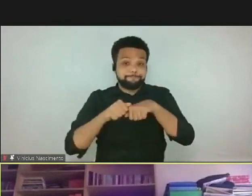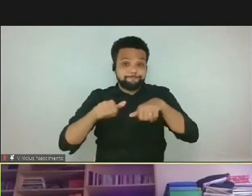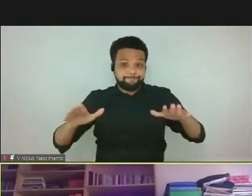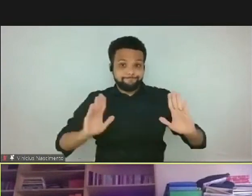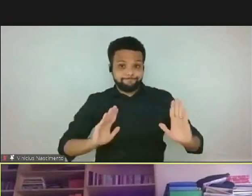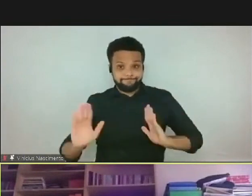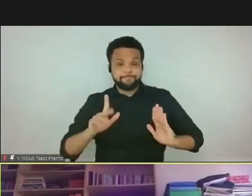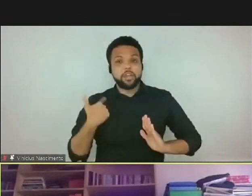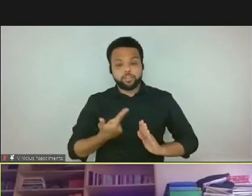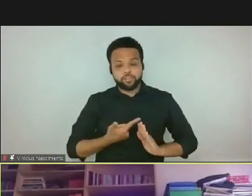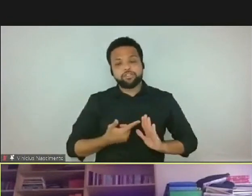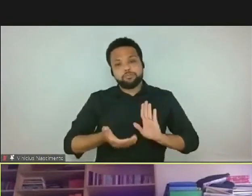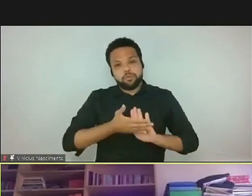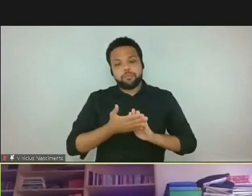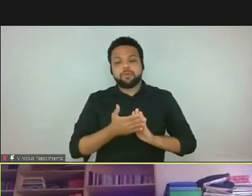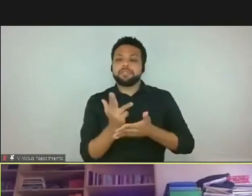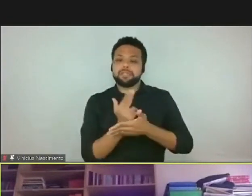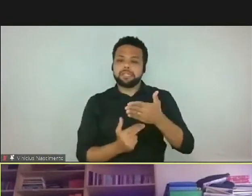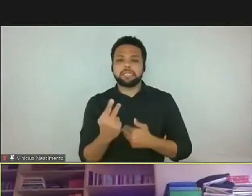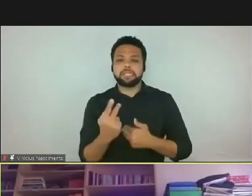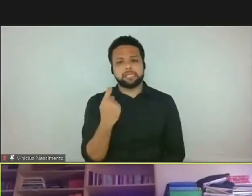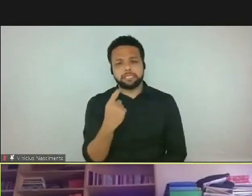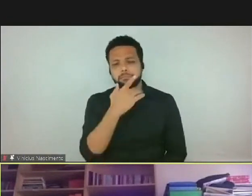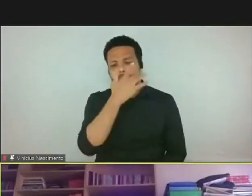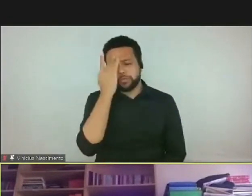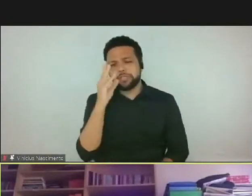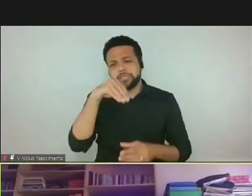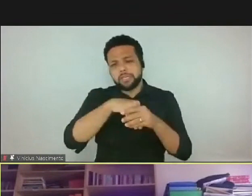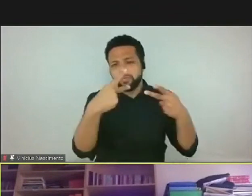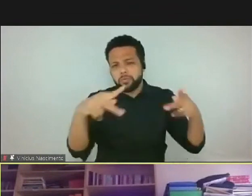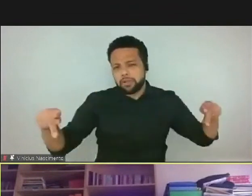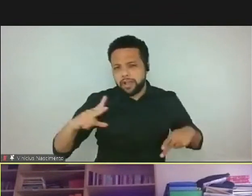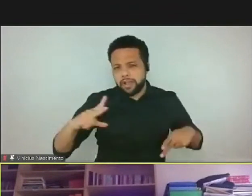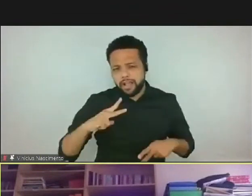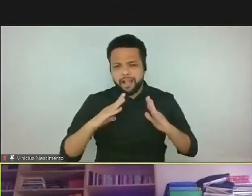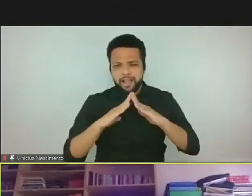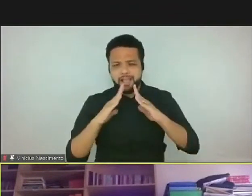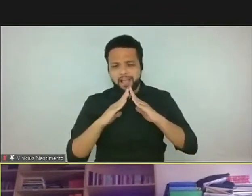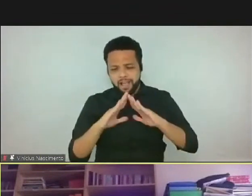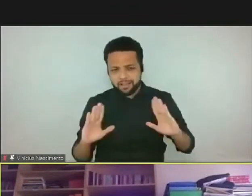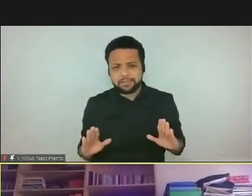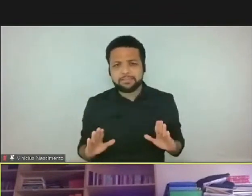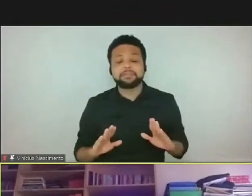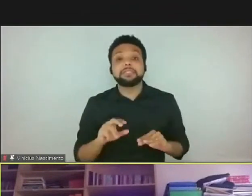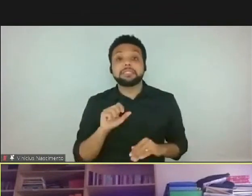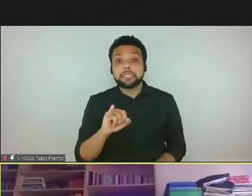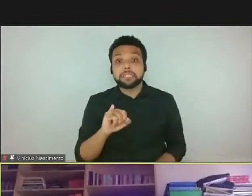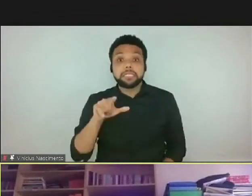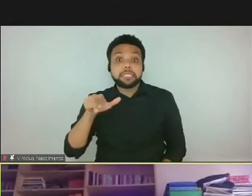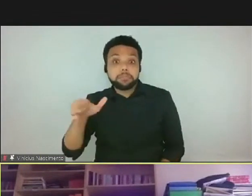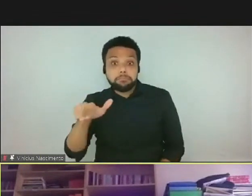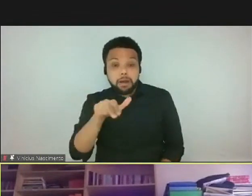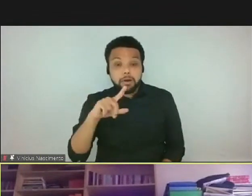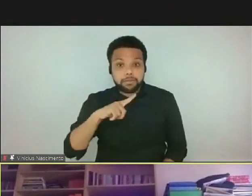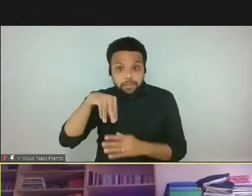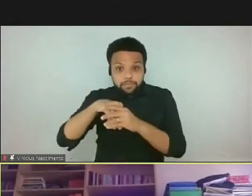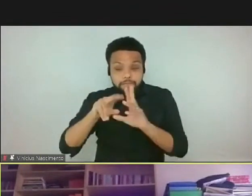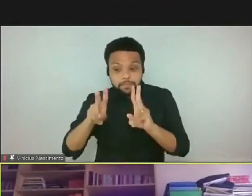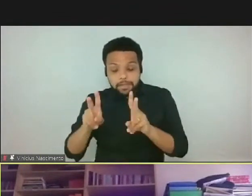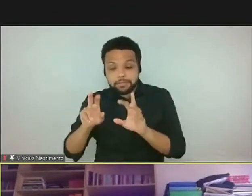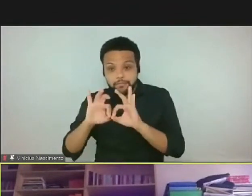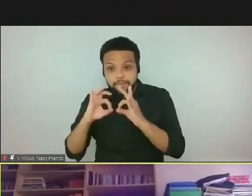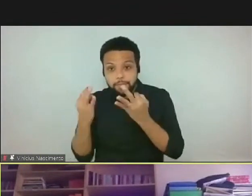desenho individual. As crianças estavam na casa, inclusive, quando eram irmãos, né, duas crianças da mesma